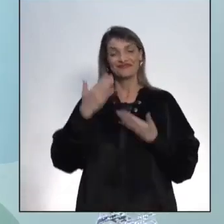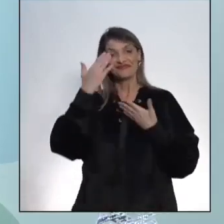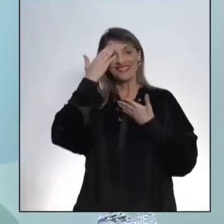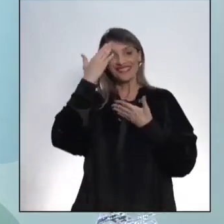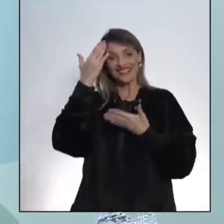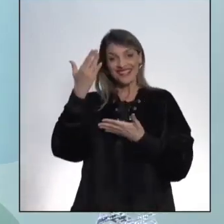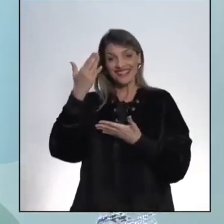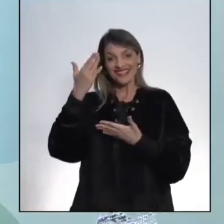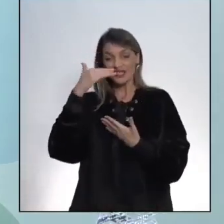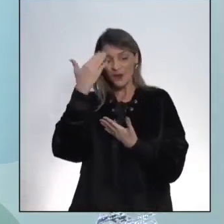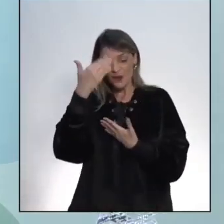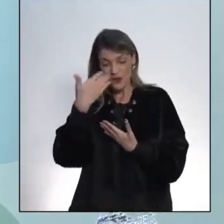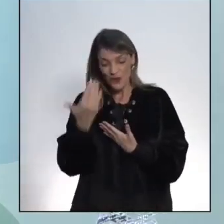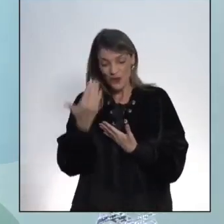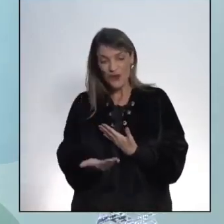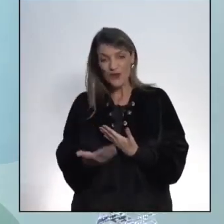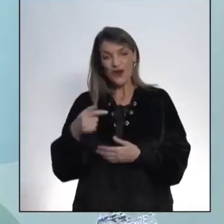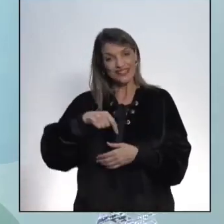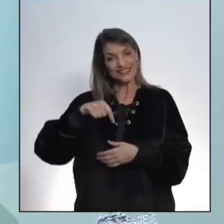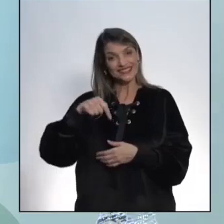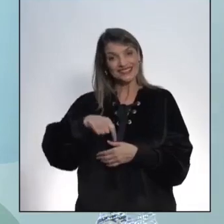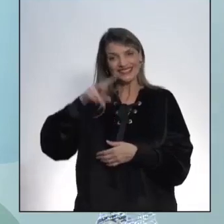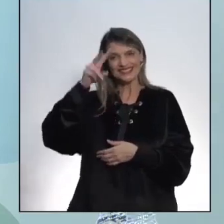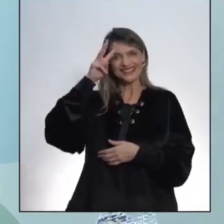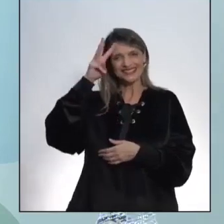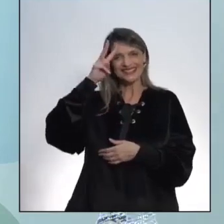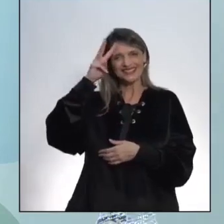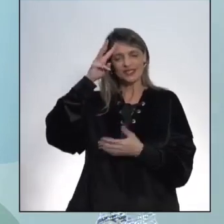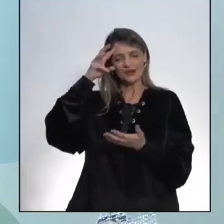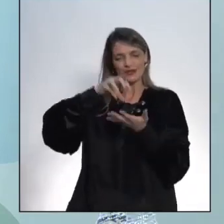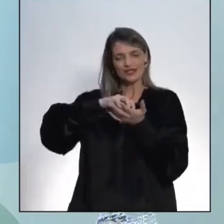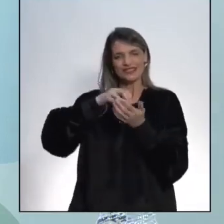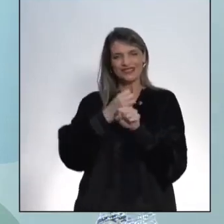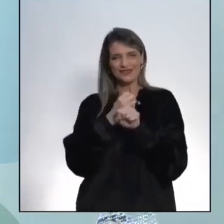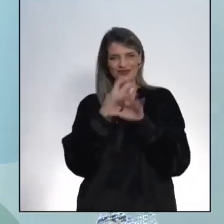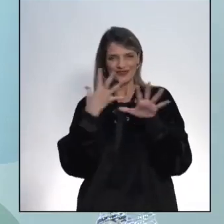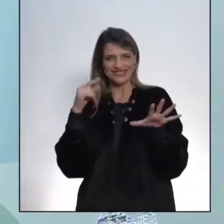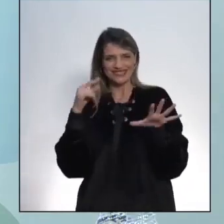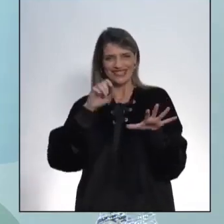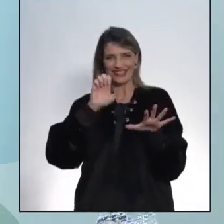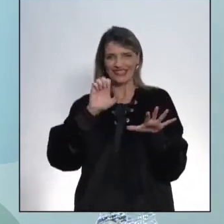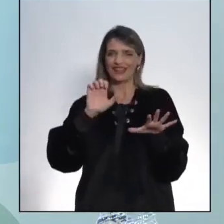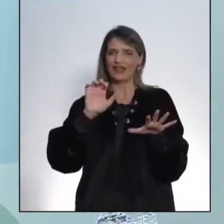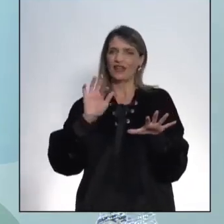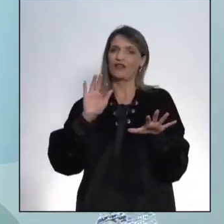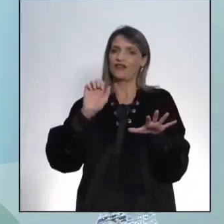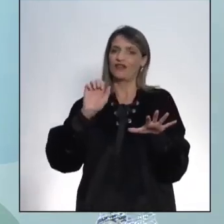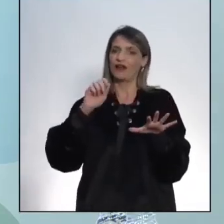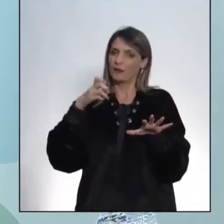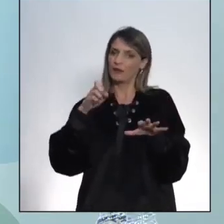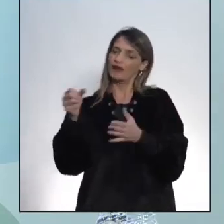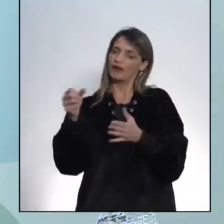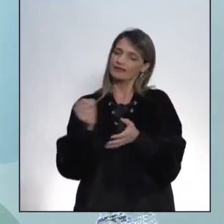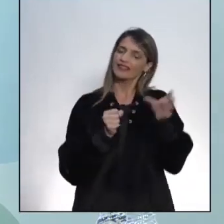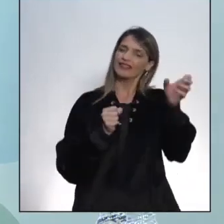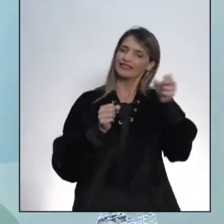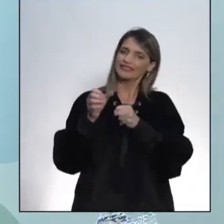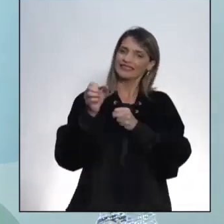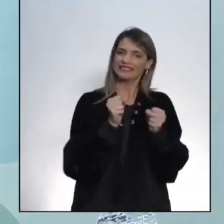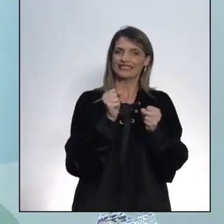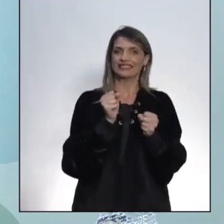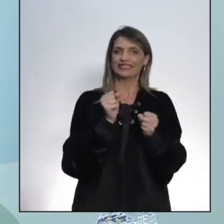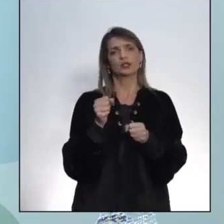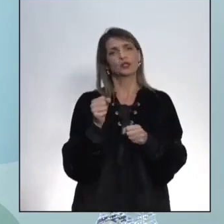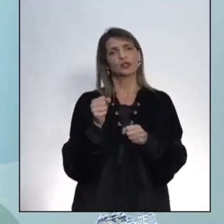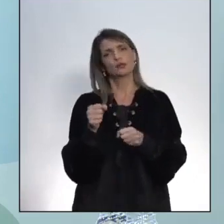uma honra para mim estar aqui toda terça-feira nos estúdios do Centro de Mídias da EFAP, trazendo os melhores convidados para discutir com você,